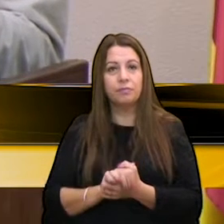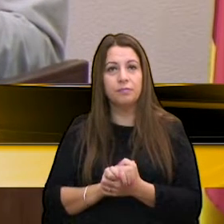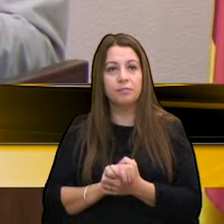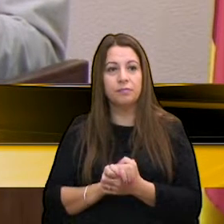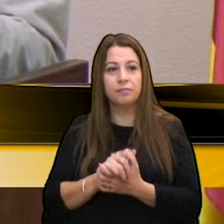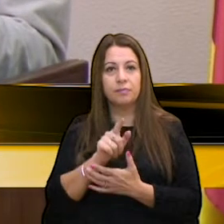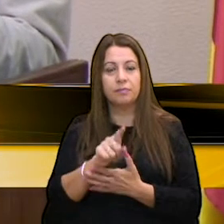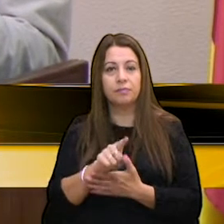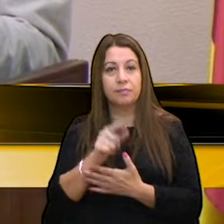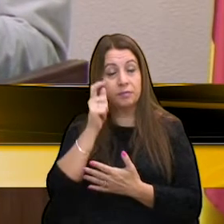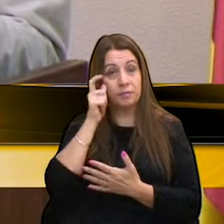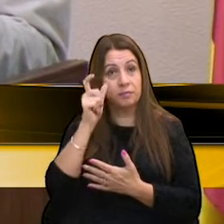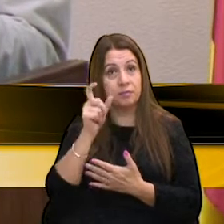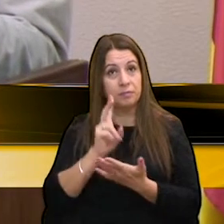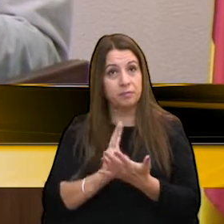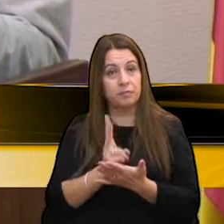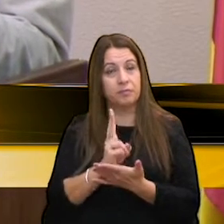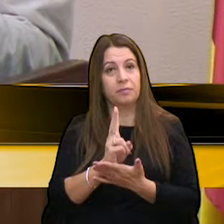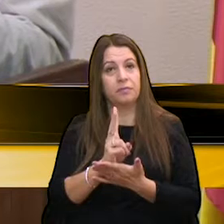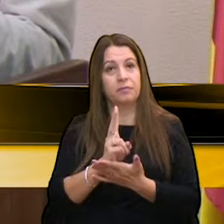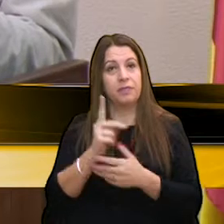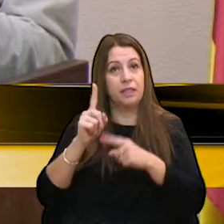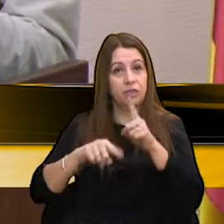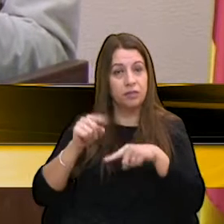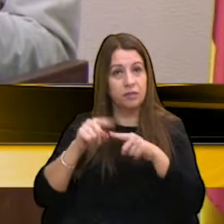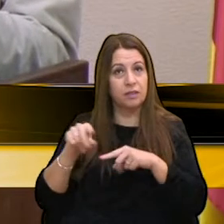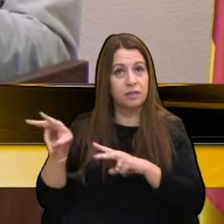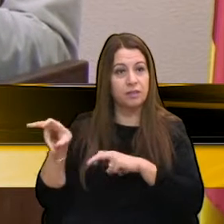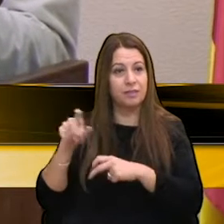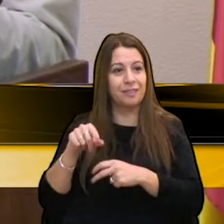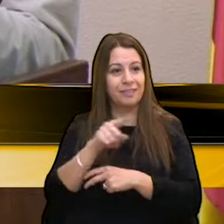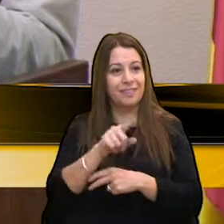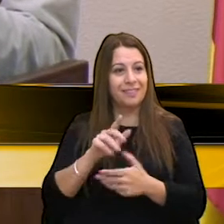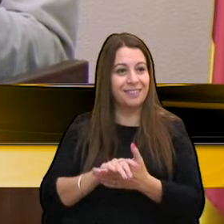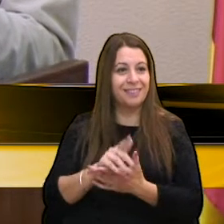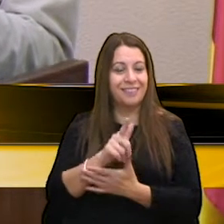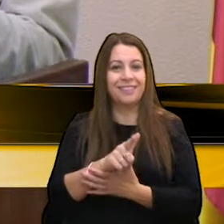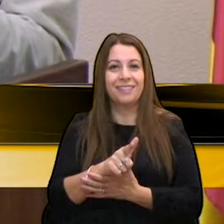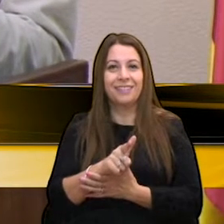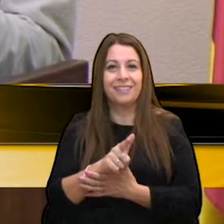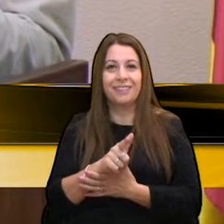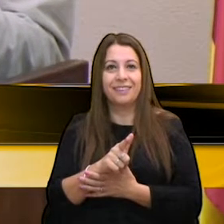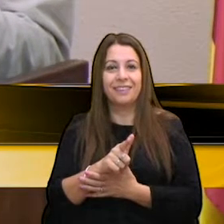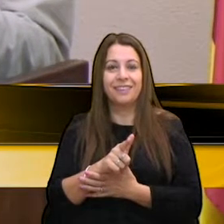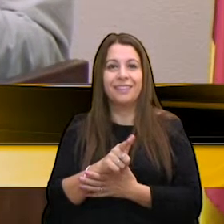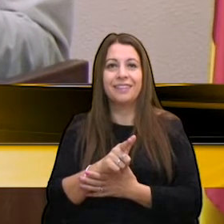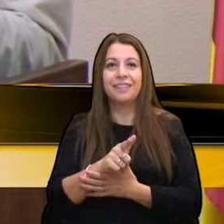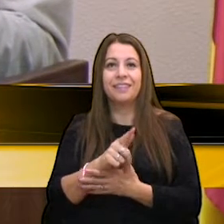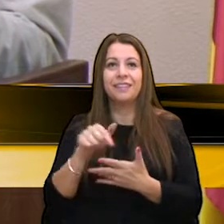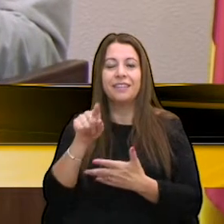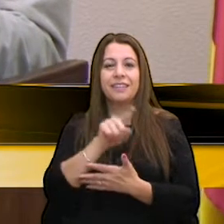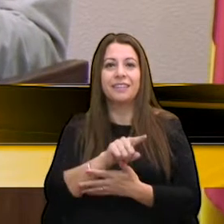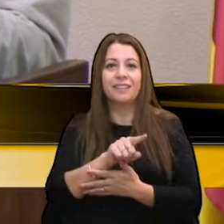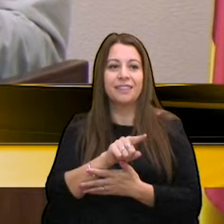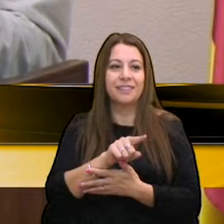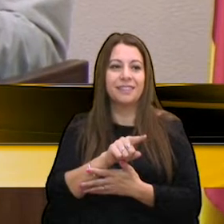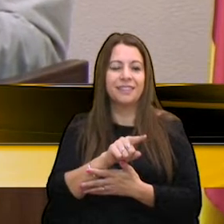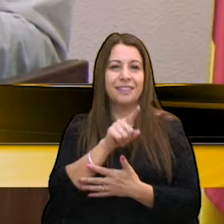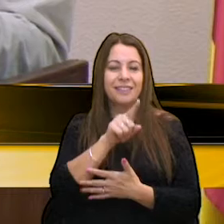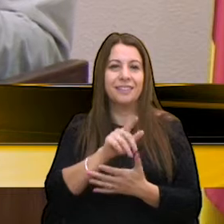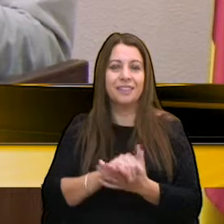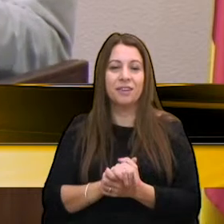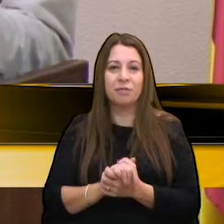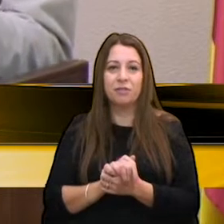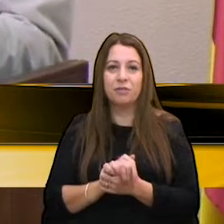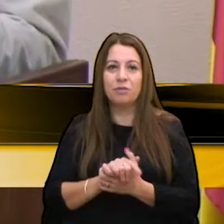não demonstram interesse em prosseguir na atividade rural, e que na nossa região menos de